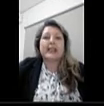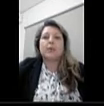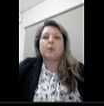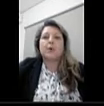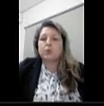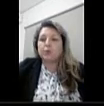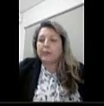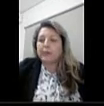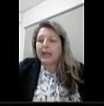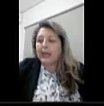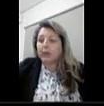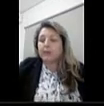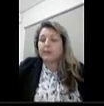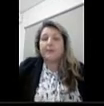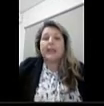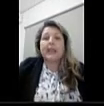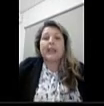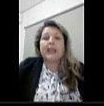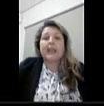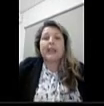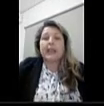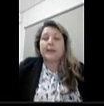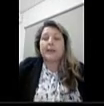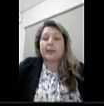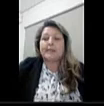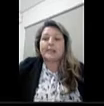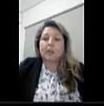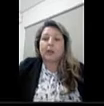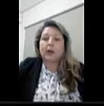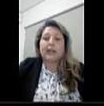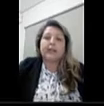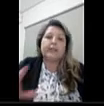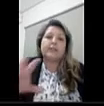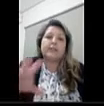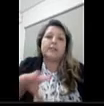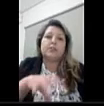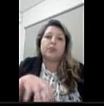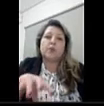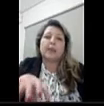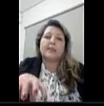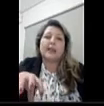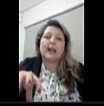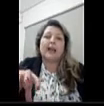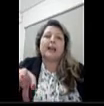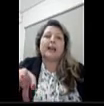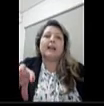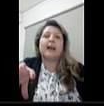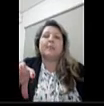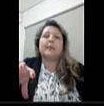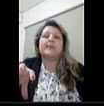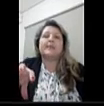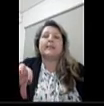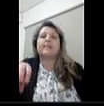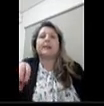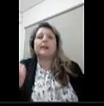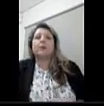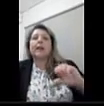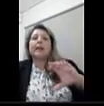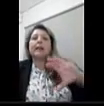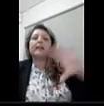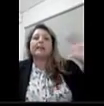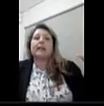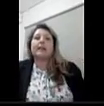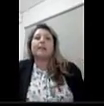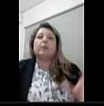Revisar o assunto da aula. Por exemplo, a Lívia, antes de começar a apresentação,